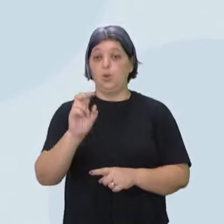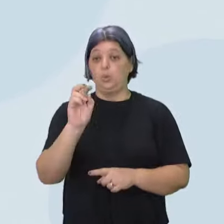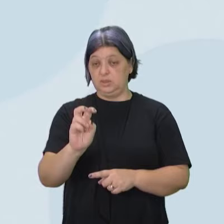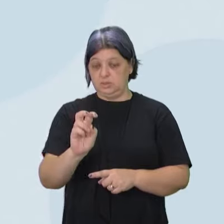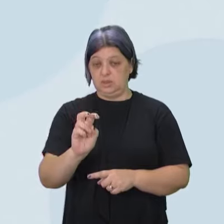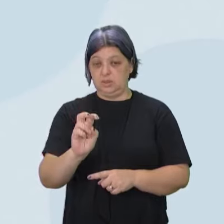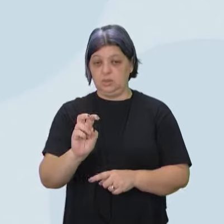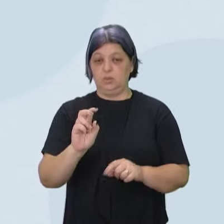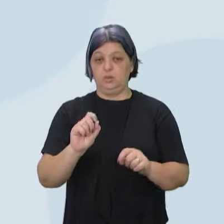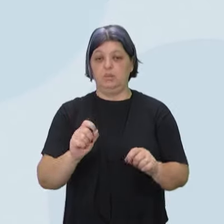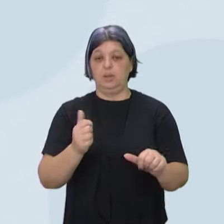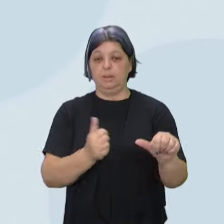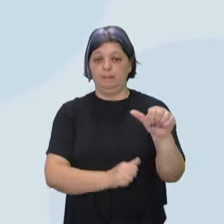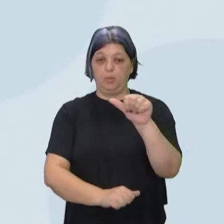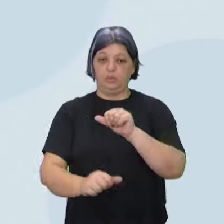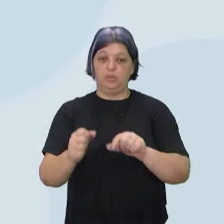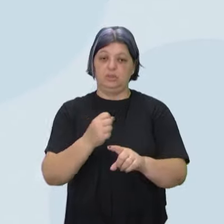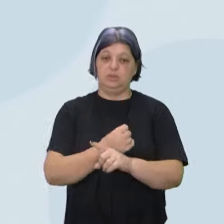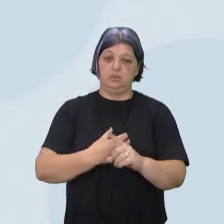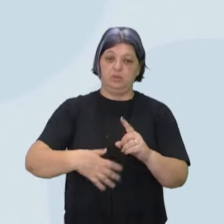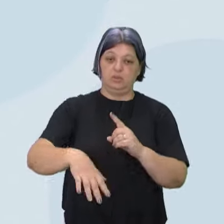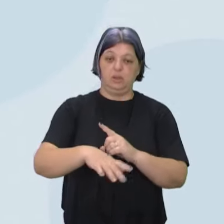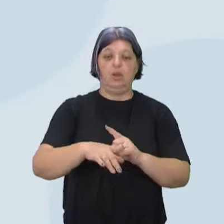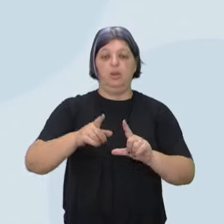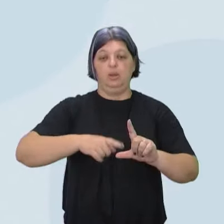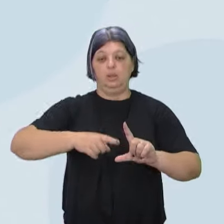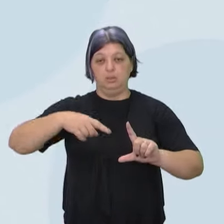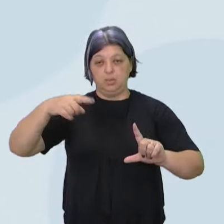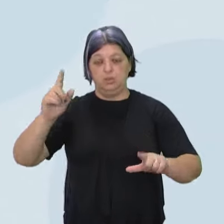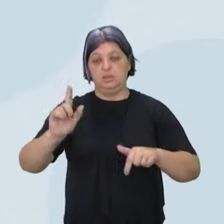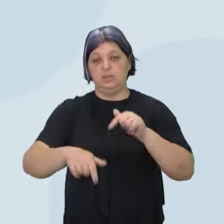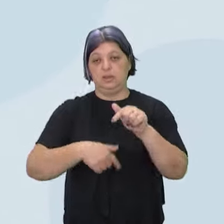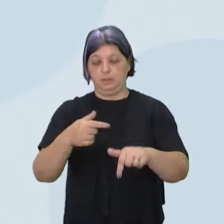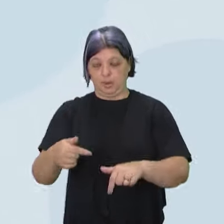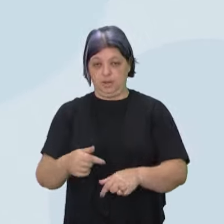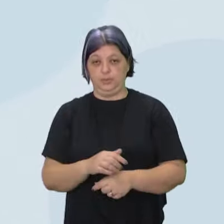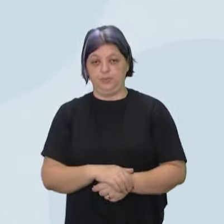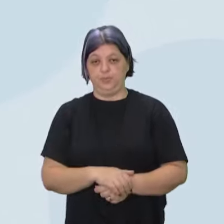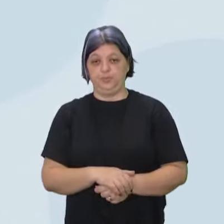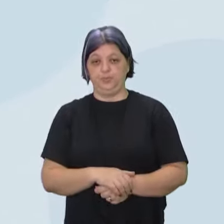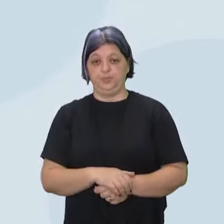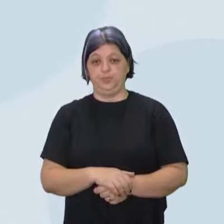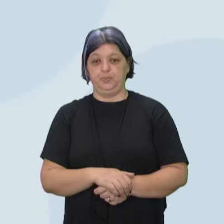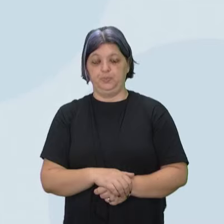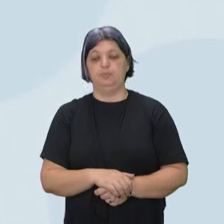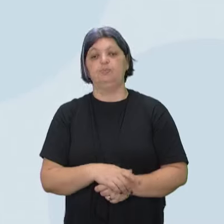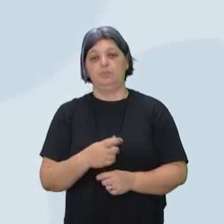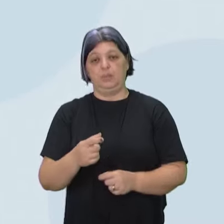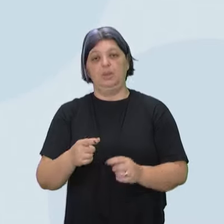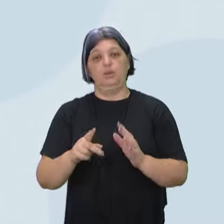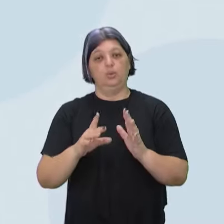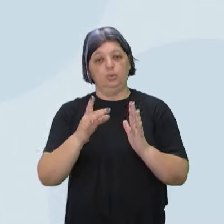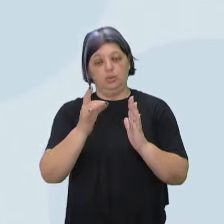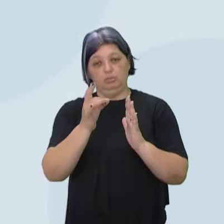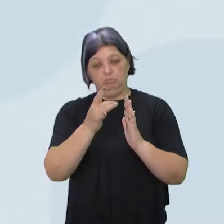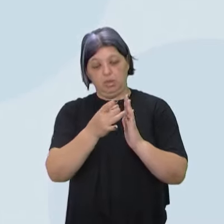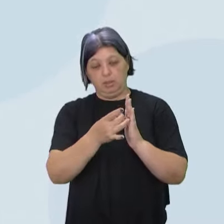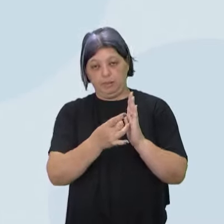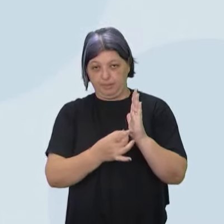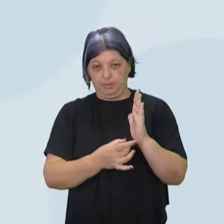5, mudanças sociais, demografia e trabalho, tá bom? Então, são esses os nossos